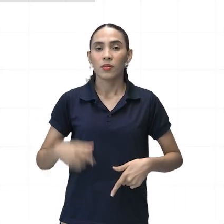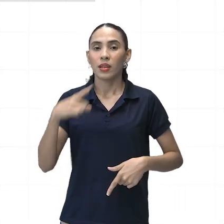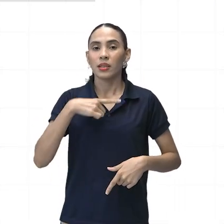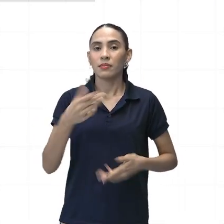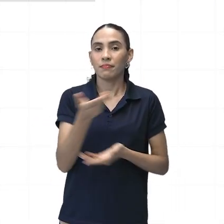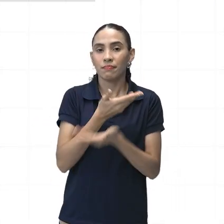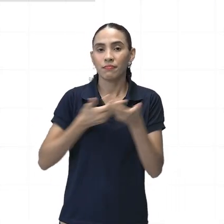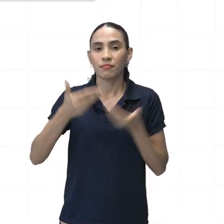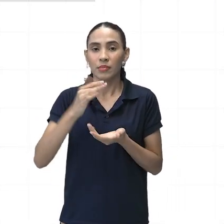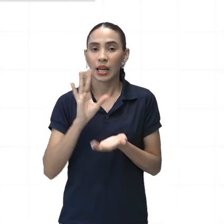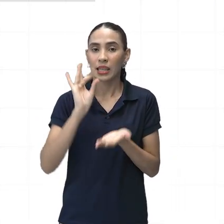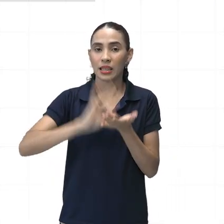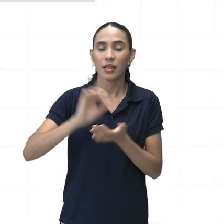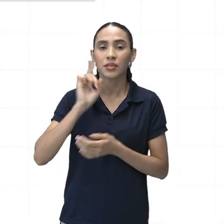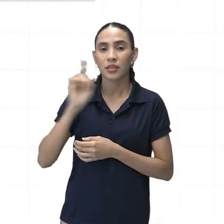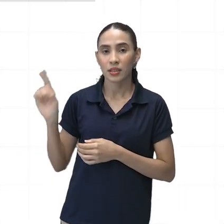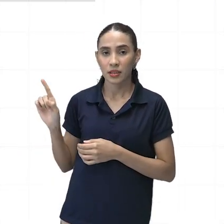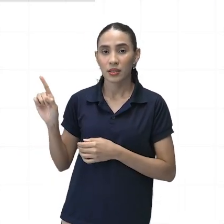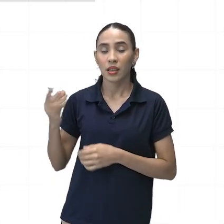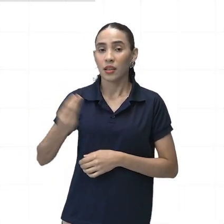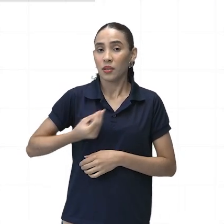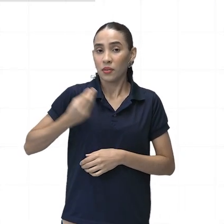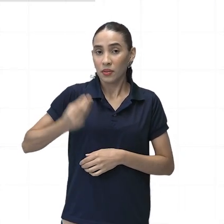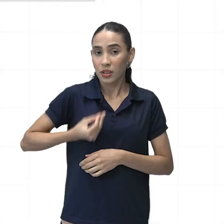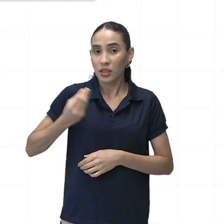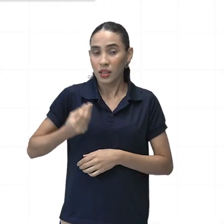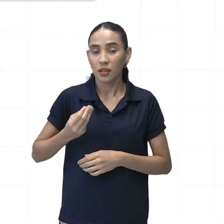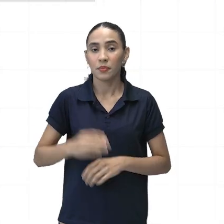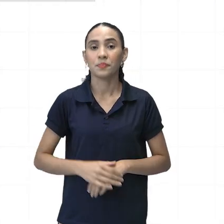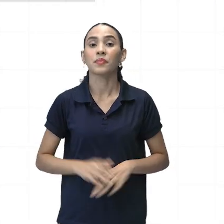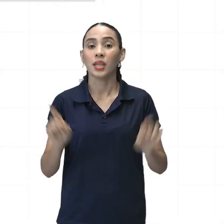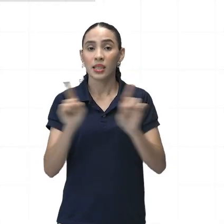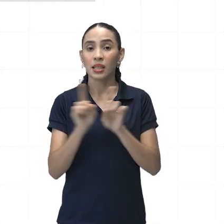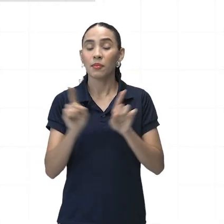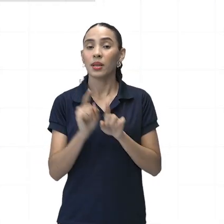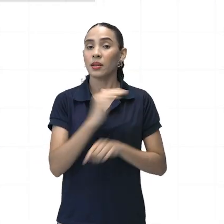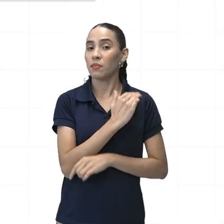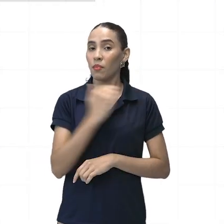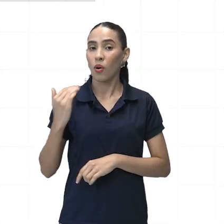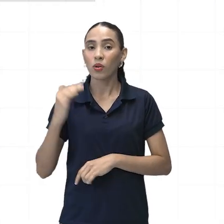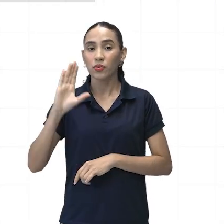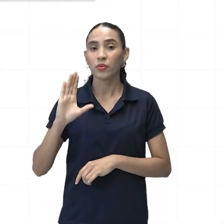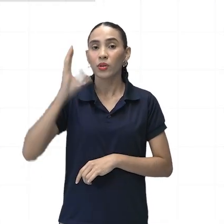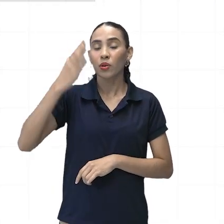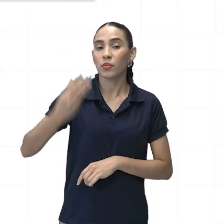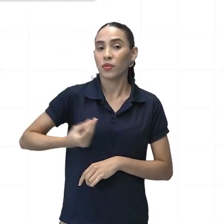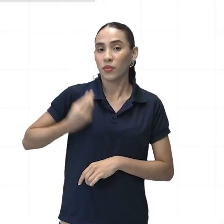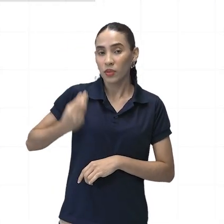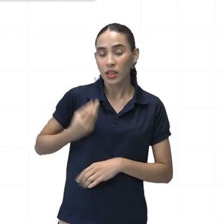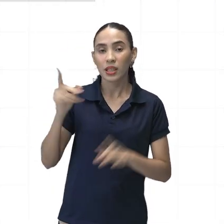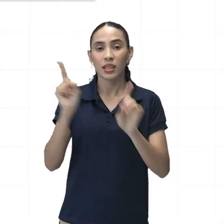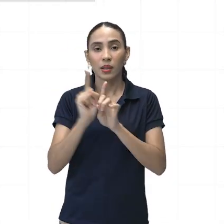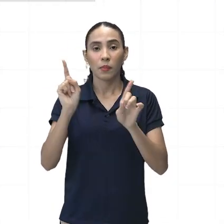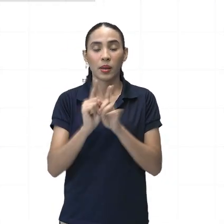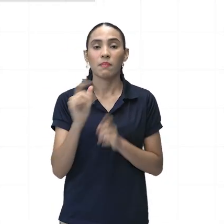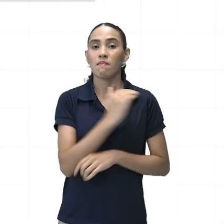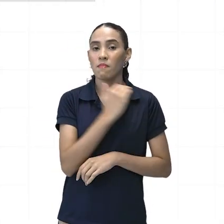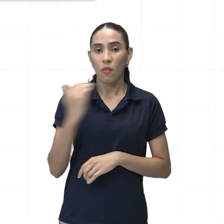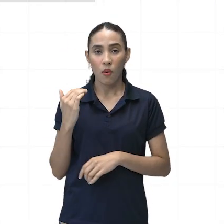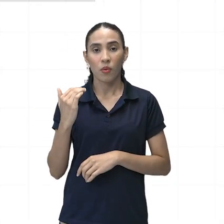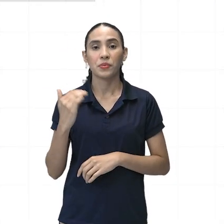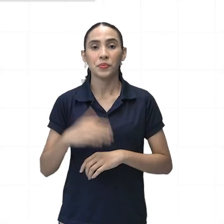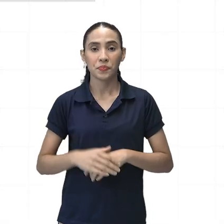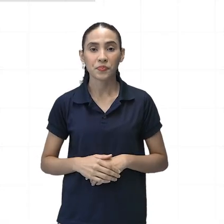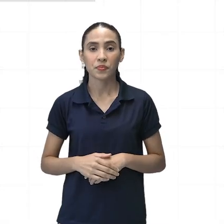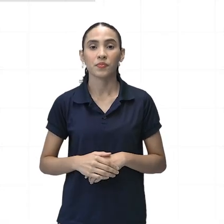essas duas realidades, a vida e a morte, o fenômeno da vida e o fenômeno da morte, que